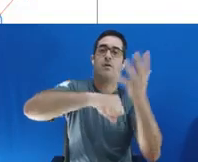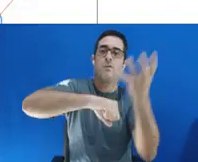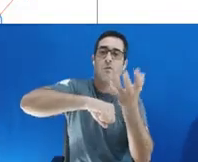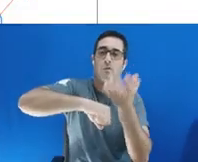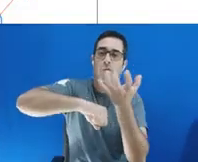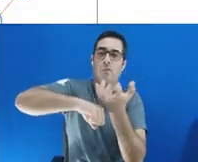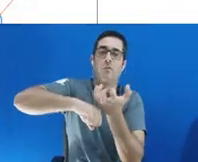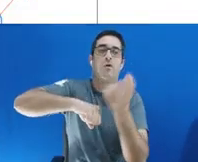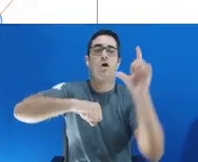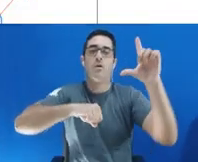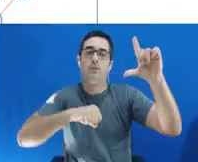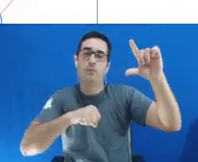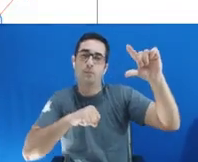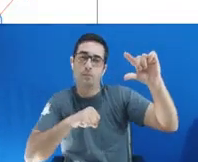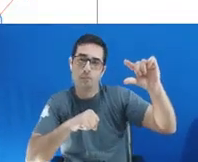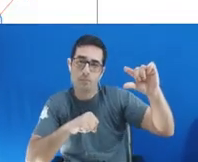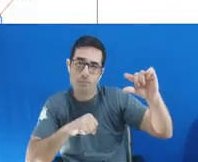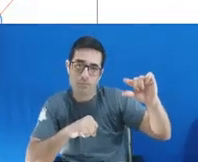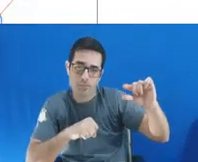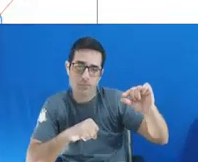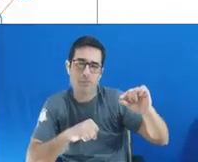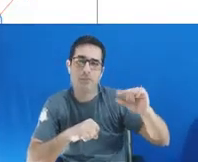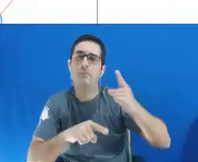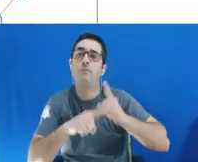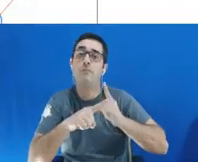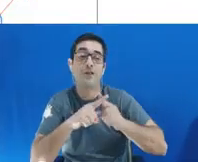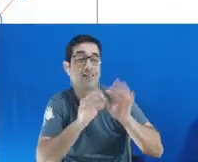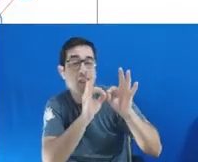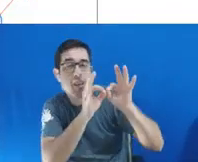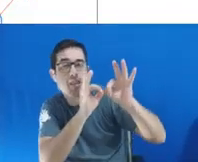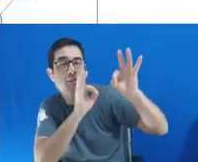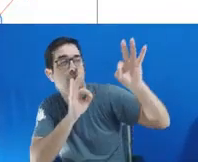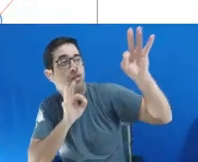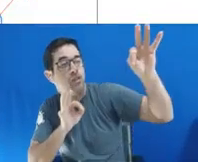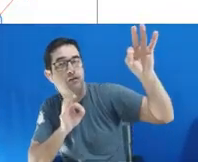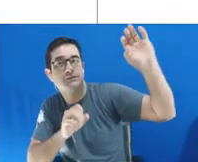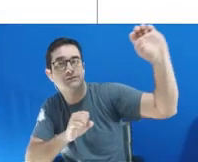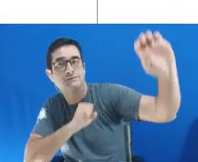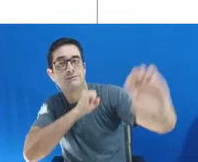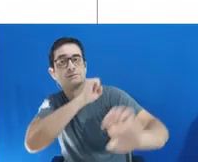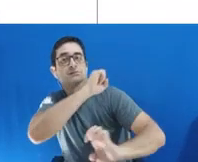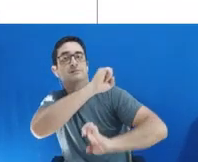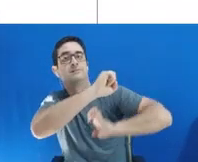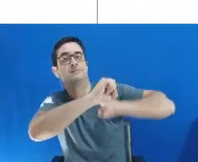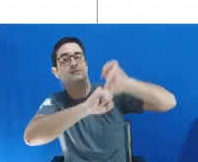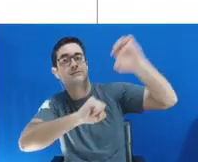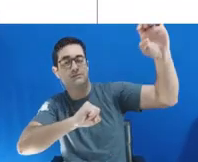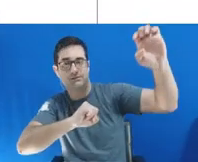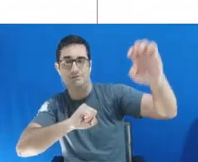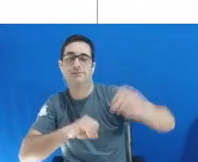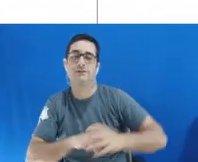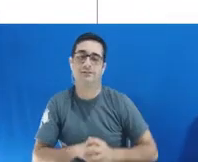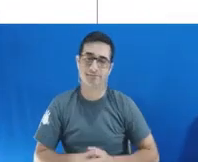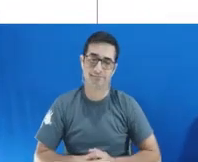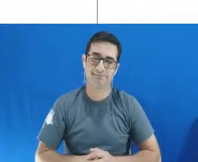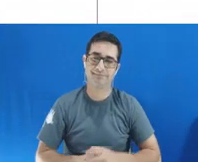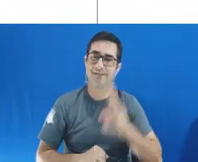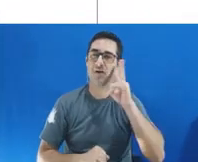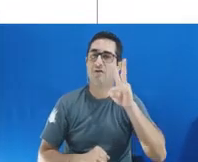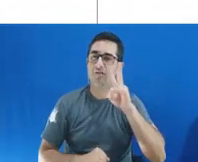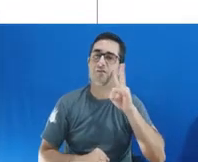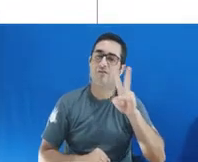e diminuindo a atração pelo núcleo, porque esse elétron está mais distante que tem essa blindagem. Então, aqui, voltando aos elementos